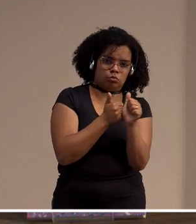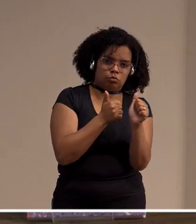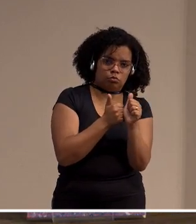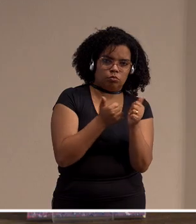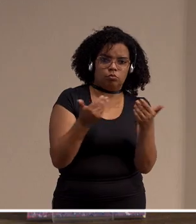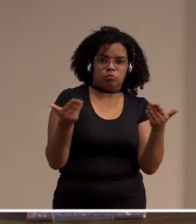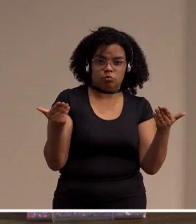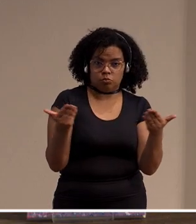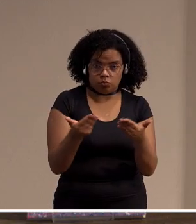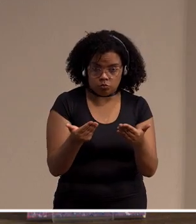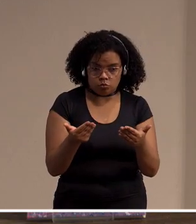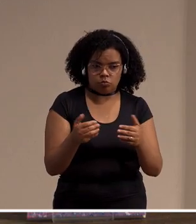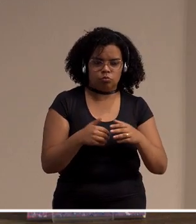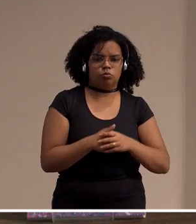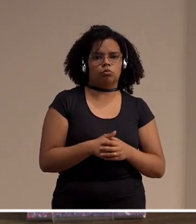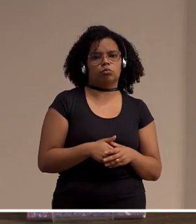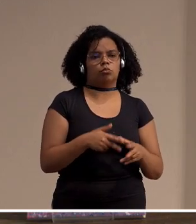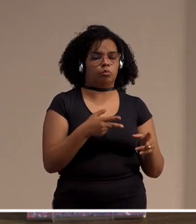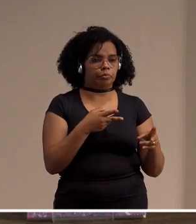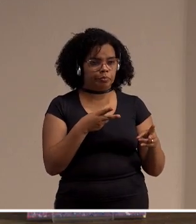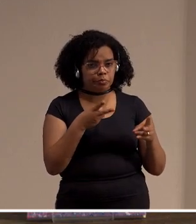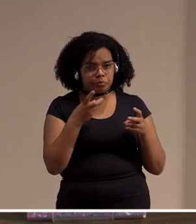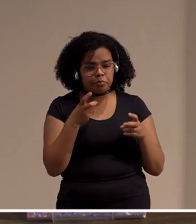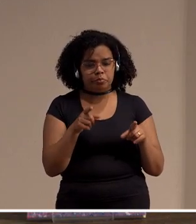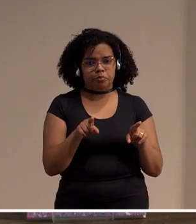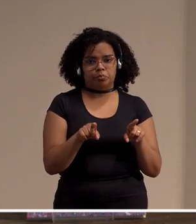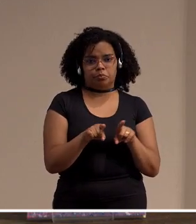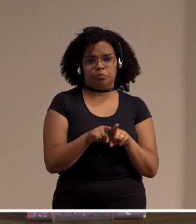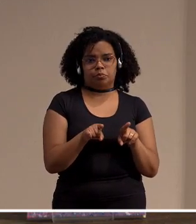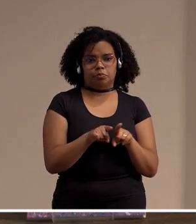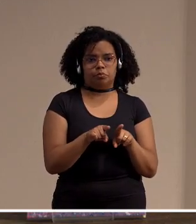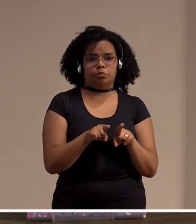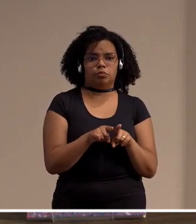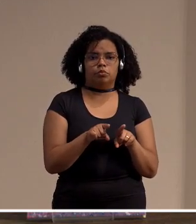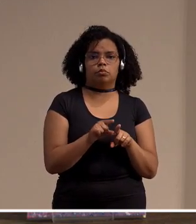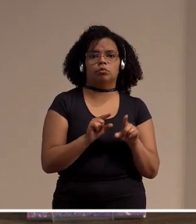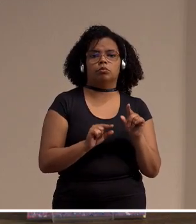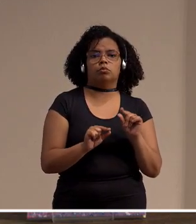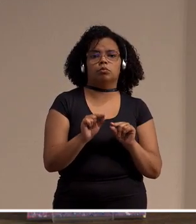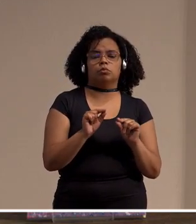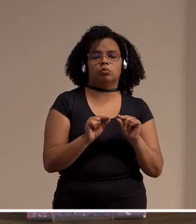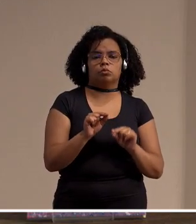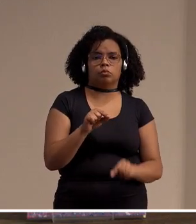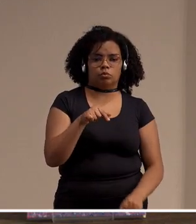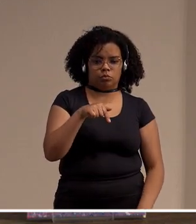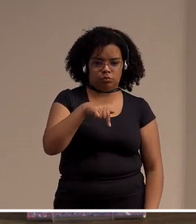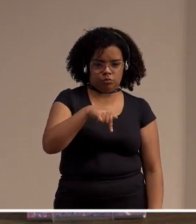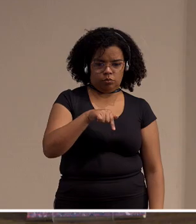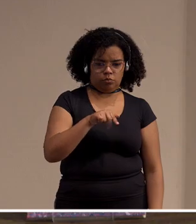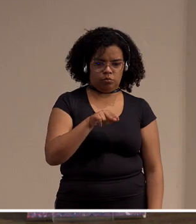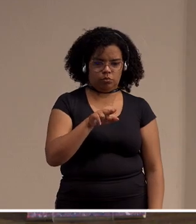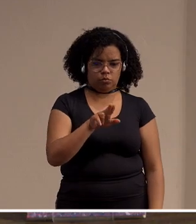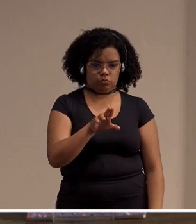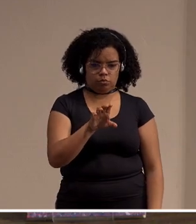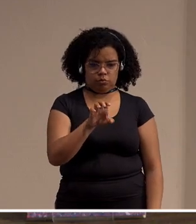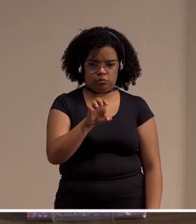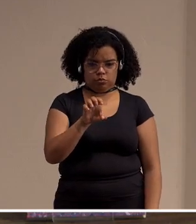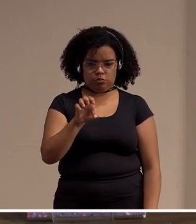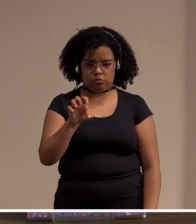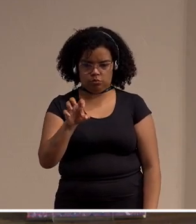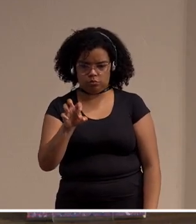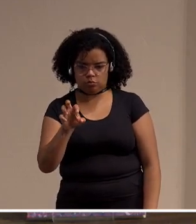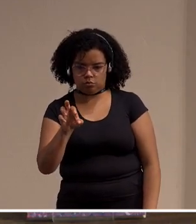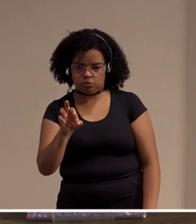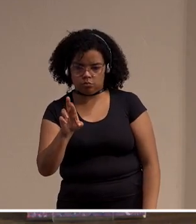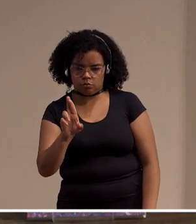está. E uma coisa que também que me chamou a atenção no livro foi essa coisa queer que tem no começo do livro, né? Que é o Deng Boy e depois, logo no